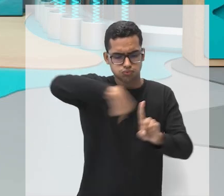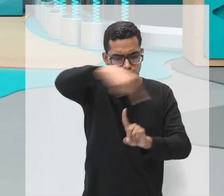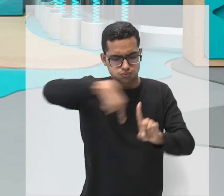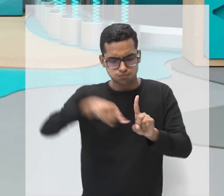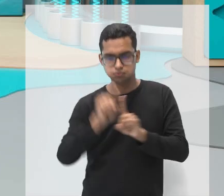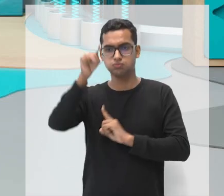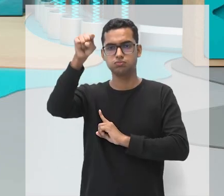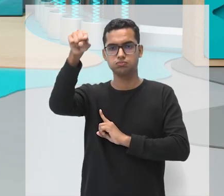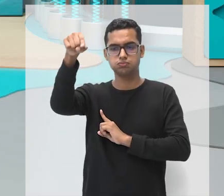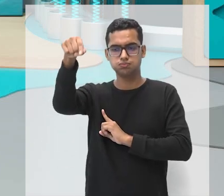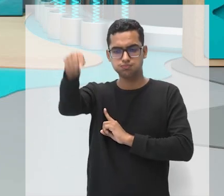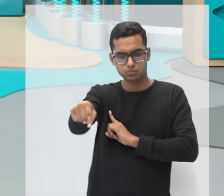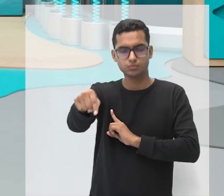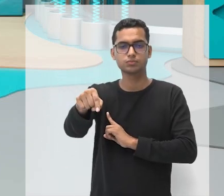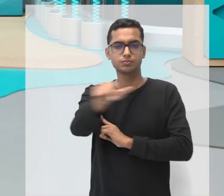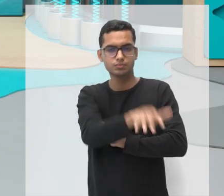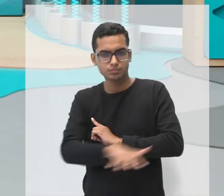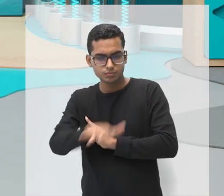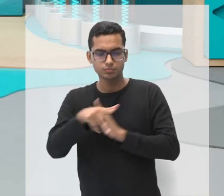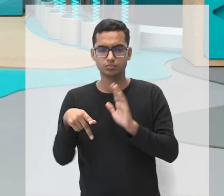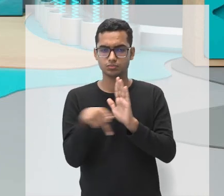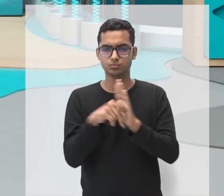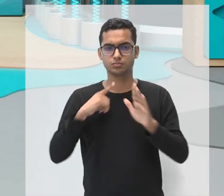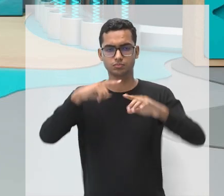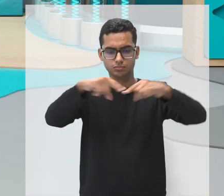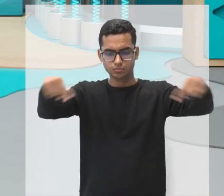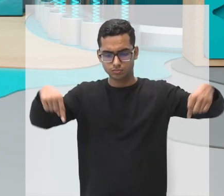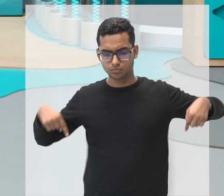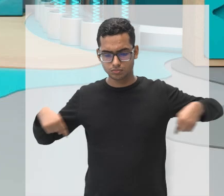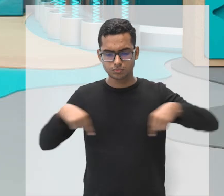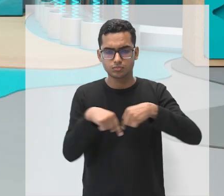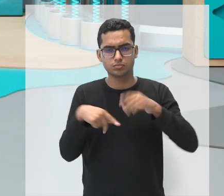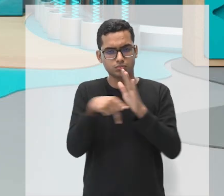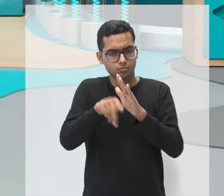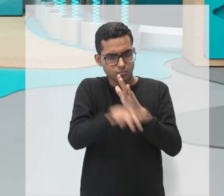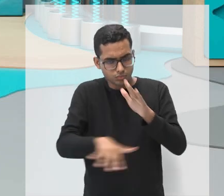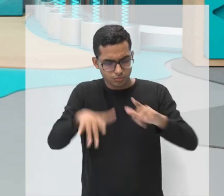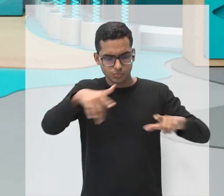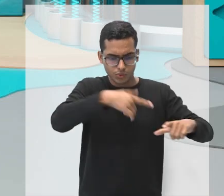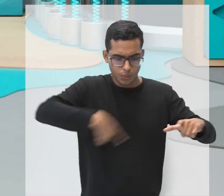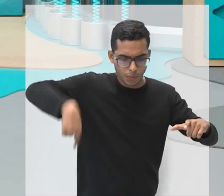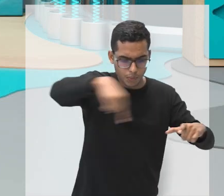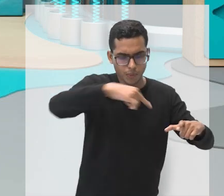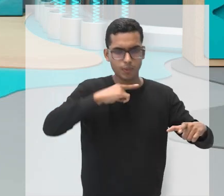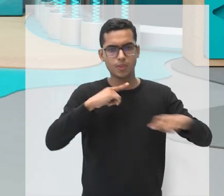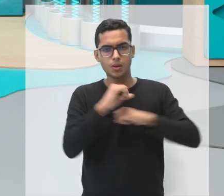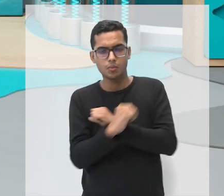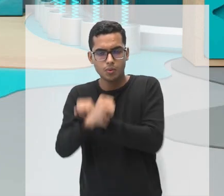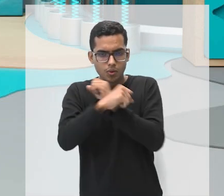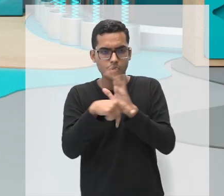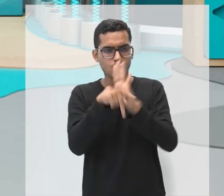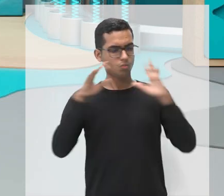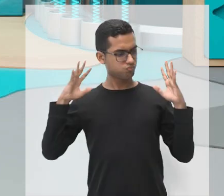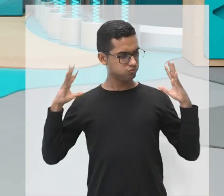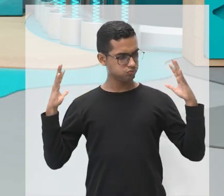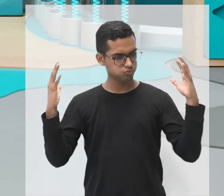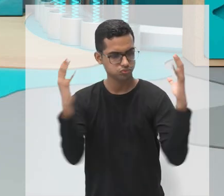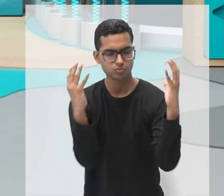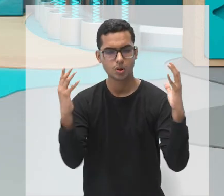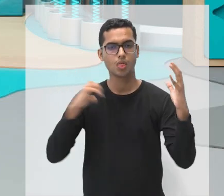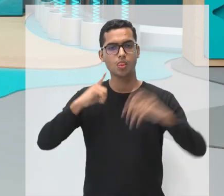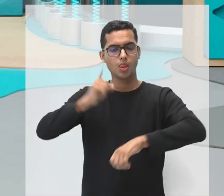elas são realizadas ali dentro das áreas delimitadas no campo central, com toda a proteção para o público e para os